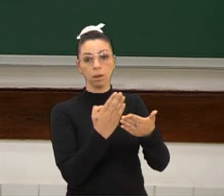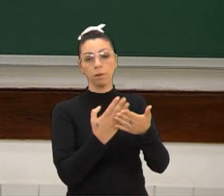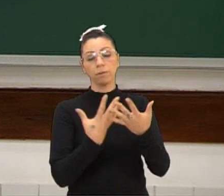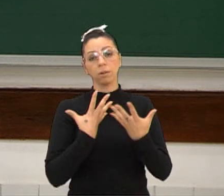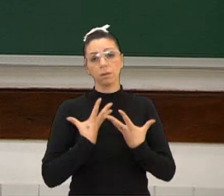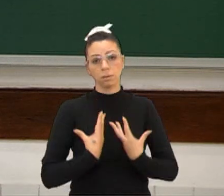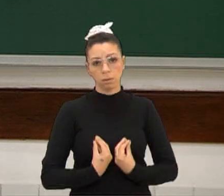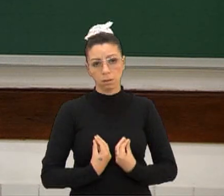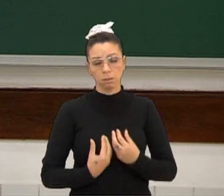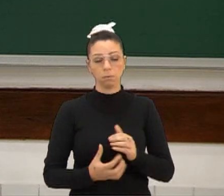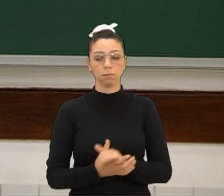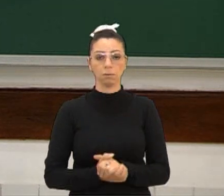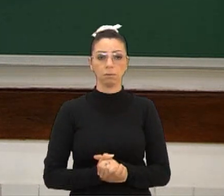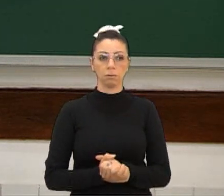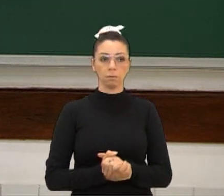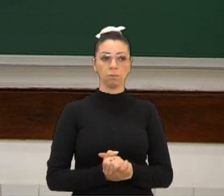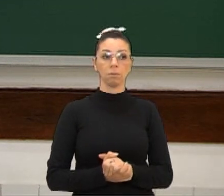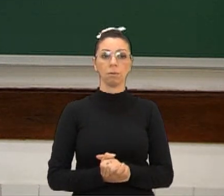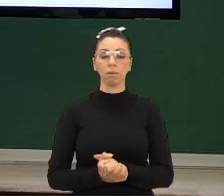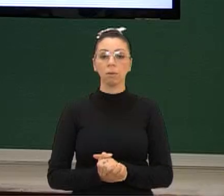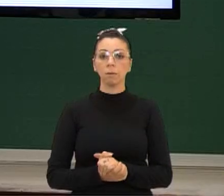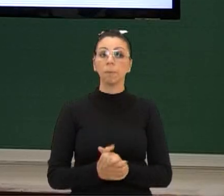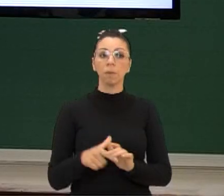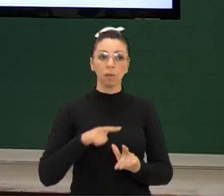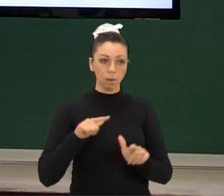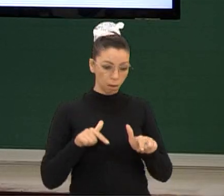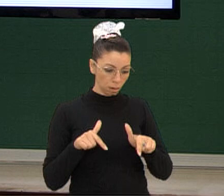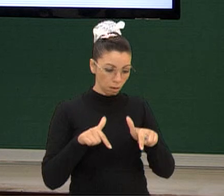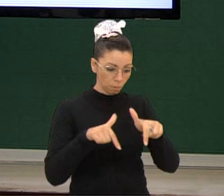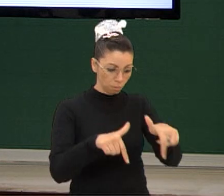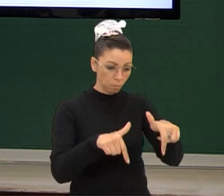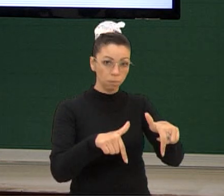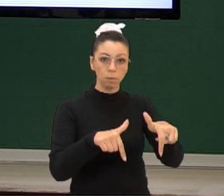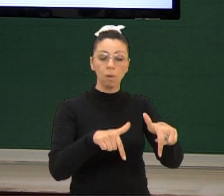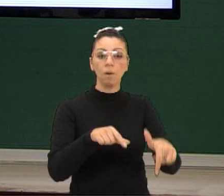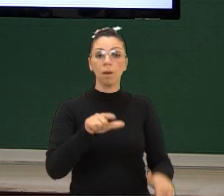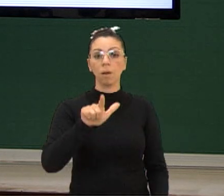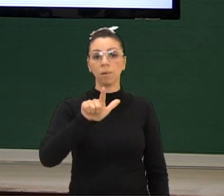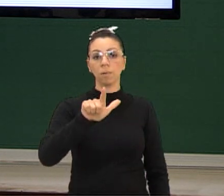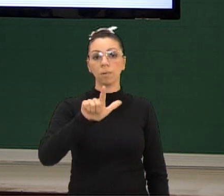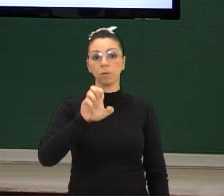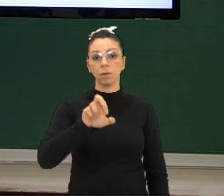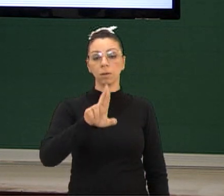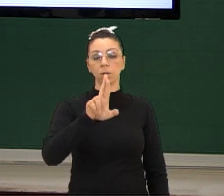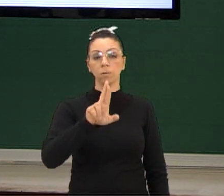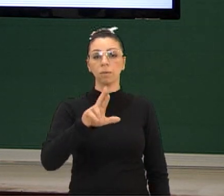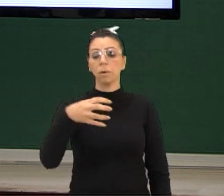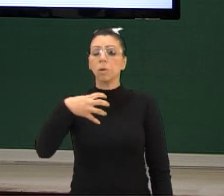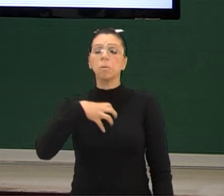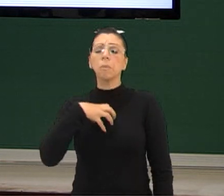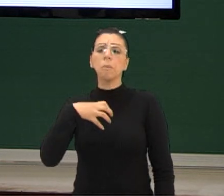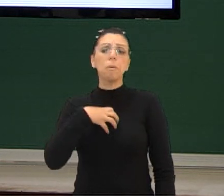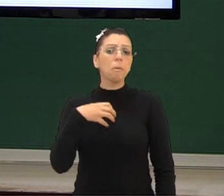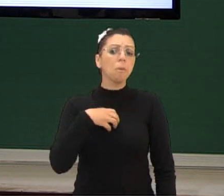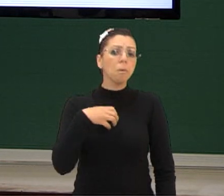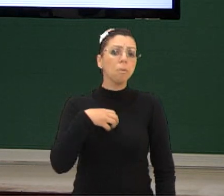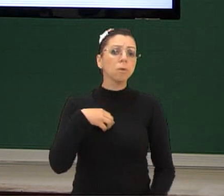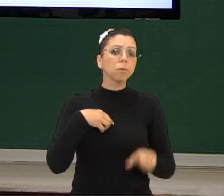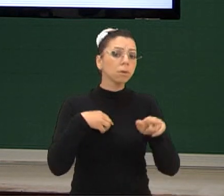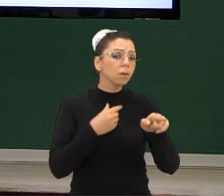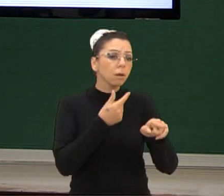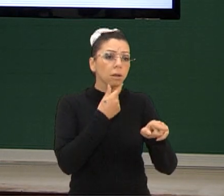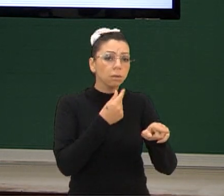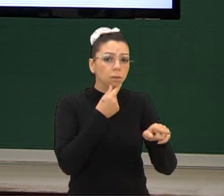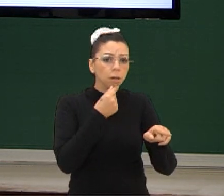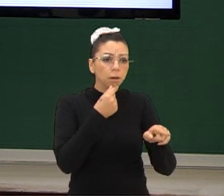aparece? O leu, certo? A ação. Qual é o estado que ele está? Como que ele está?